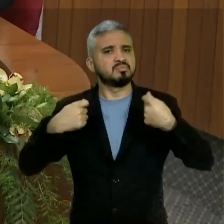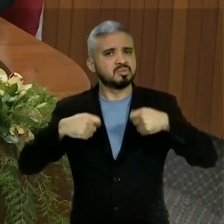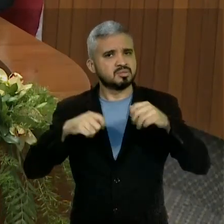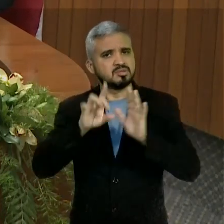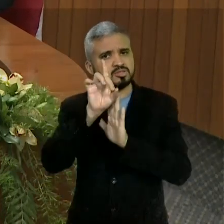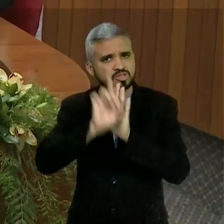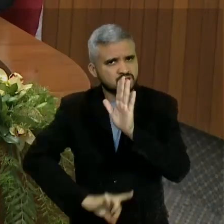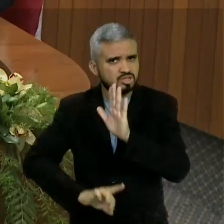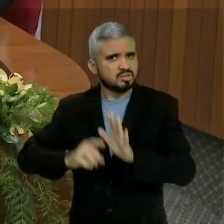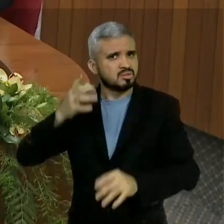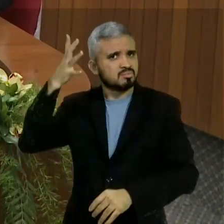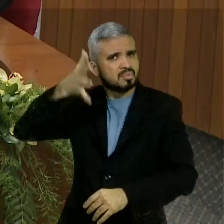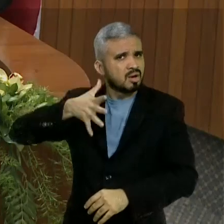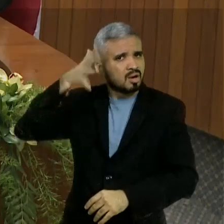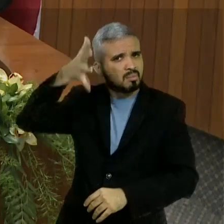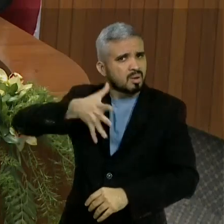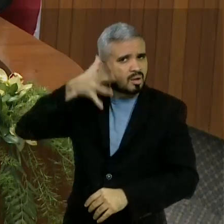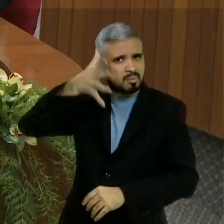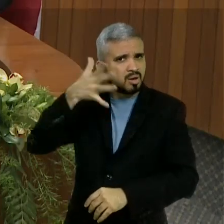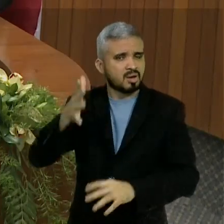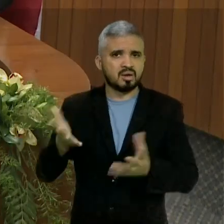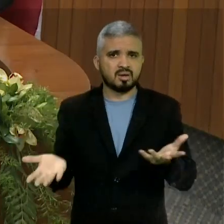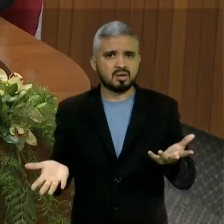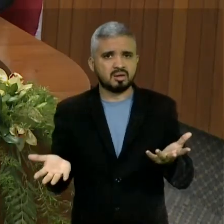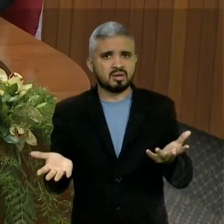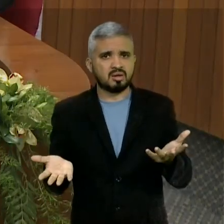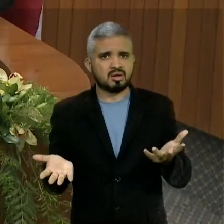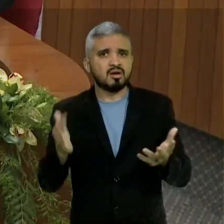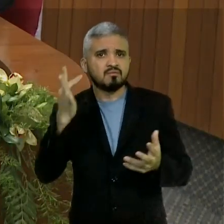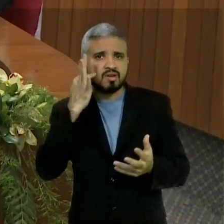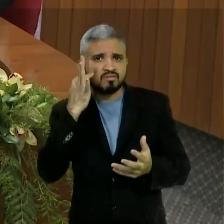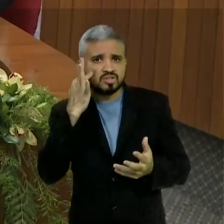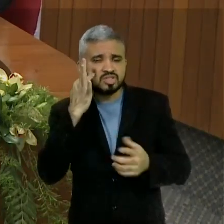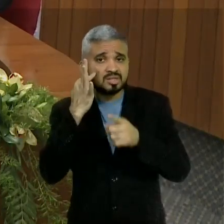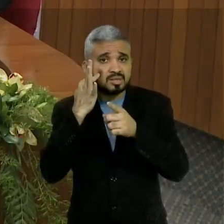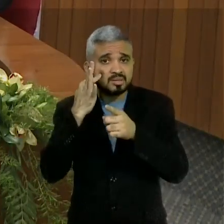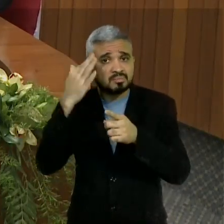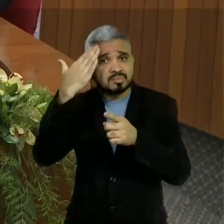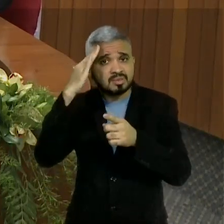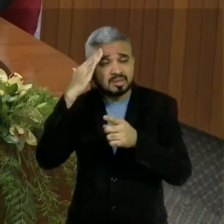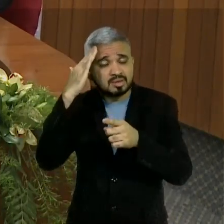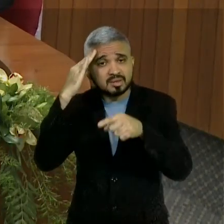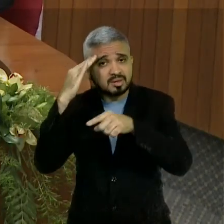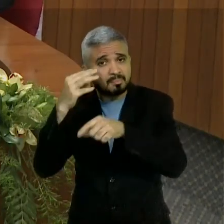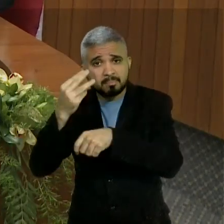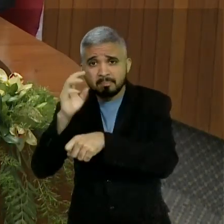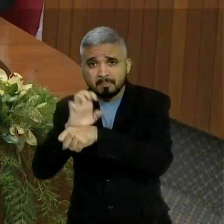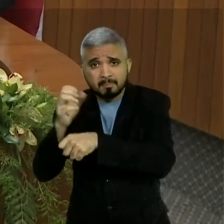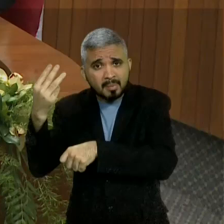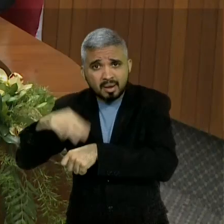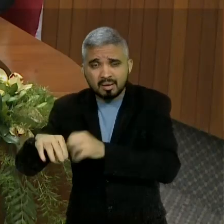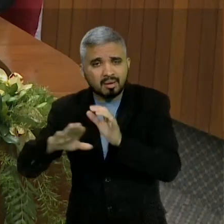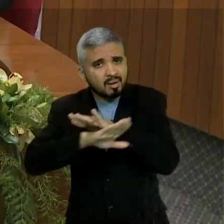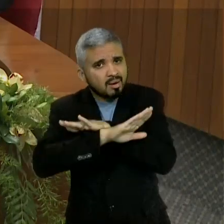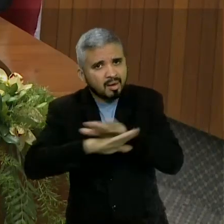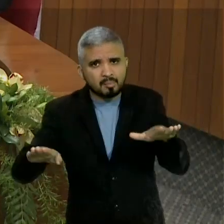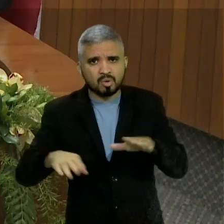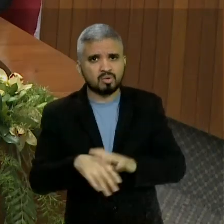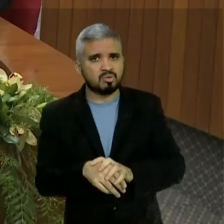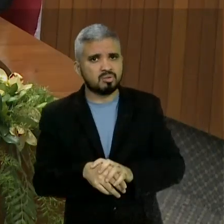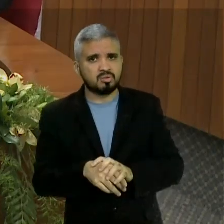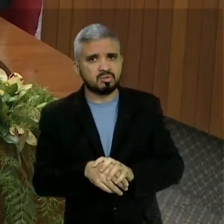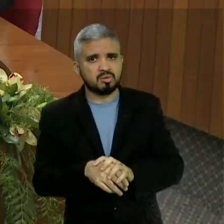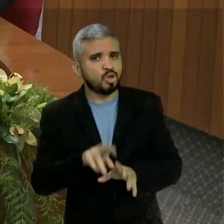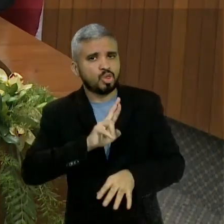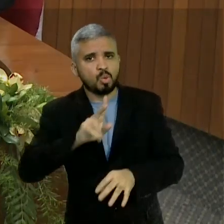acabou Ele tem que entender que isso aqui não é mais dele STF Deputado Júlio não é lugar para est fazendo